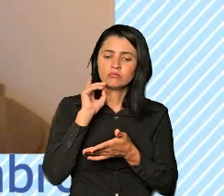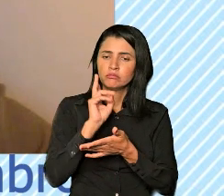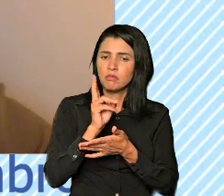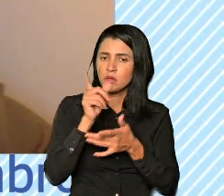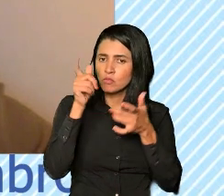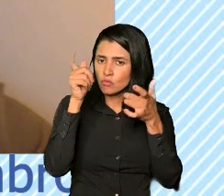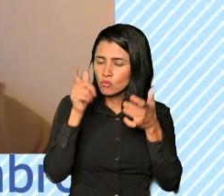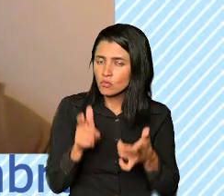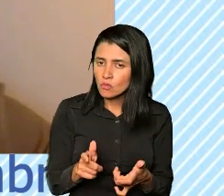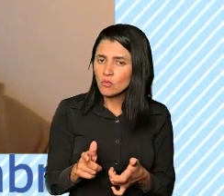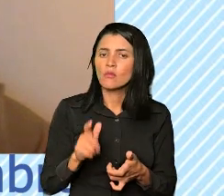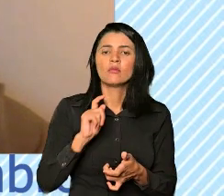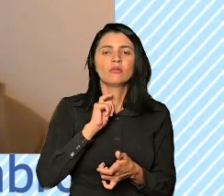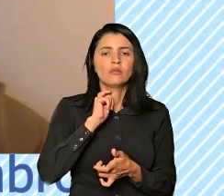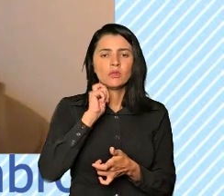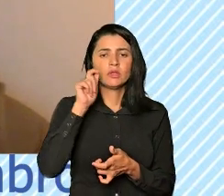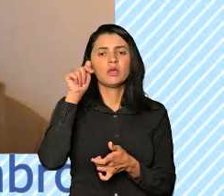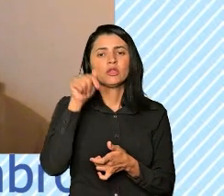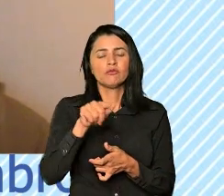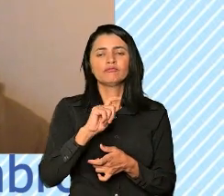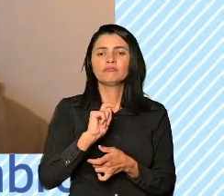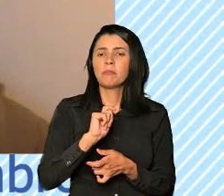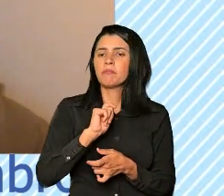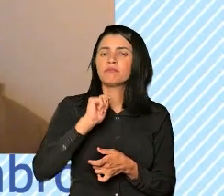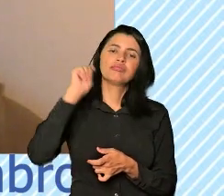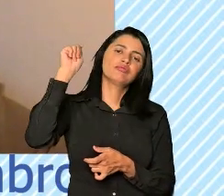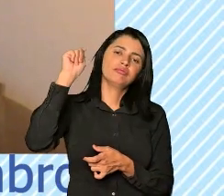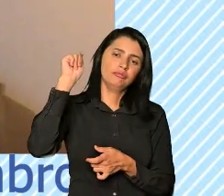local, Tiradentes foi enforcado.